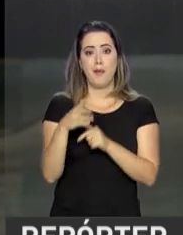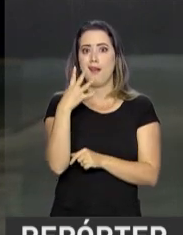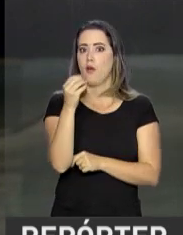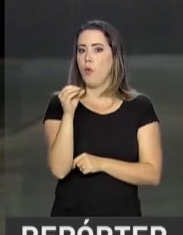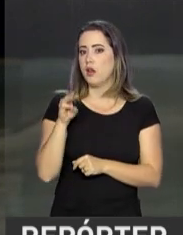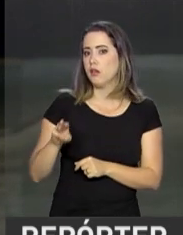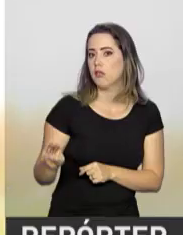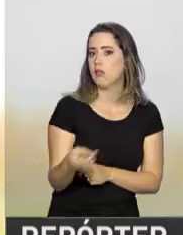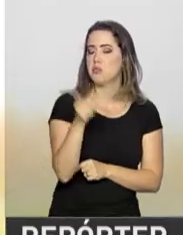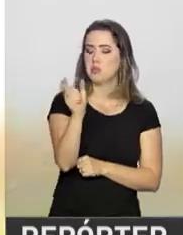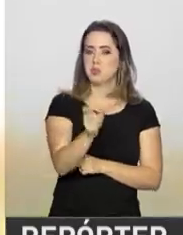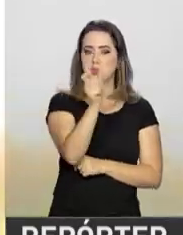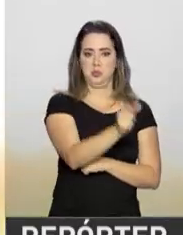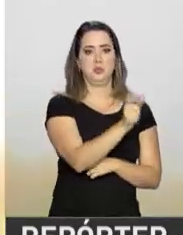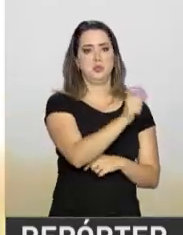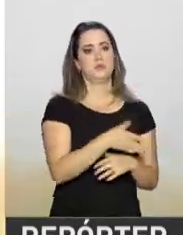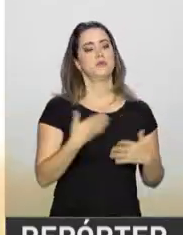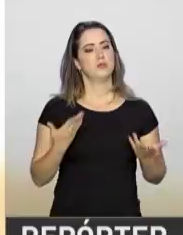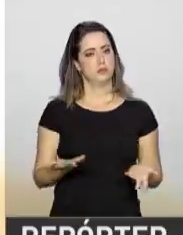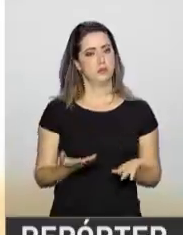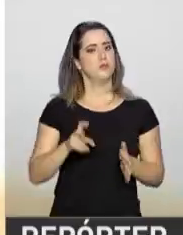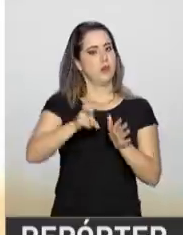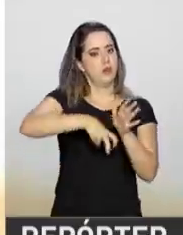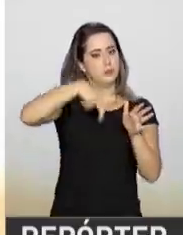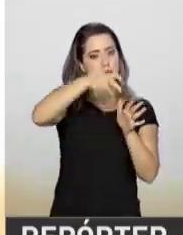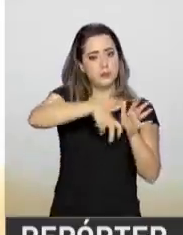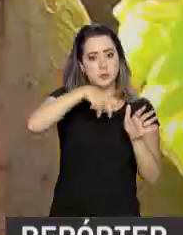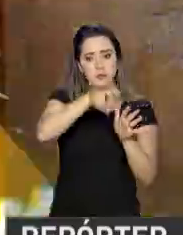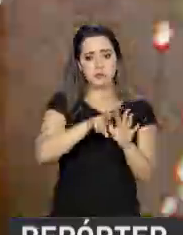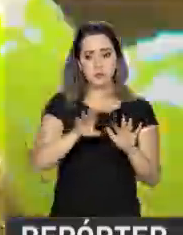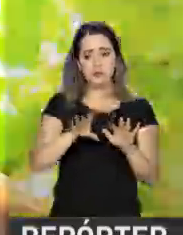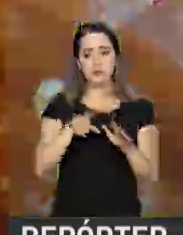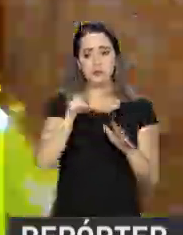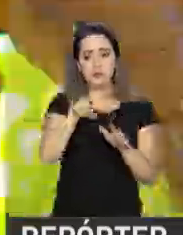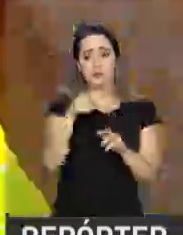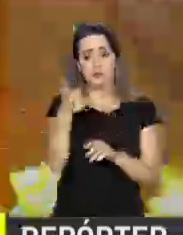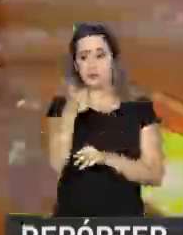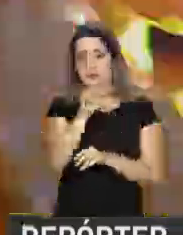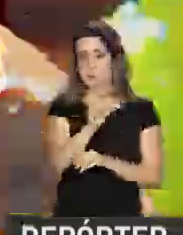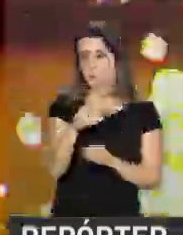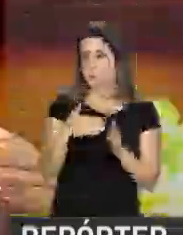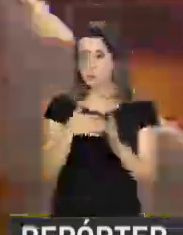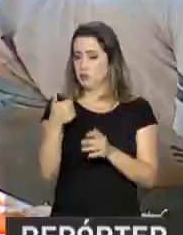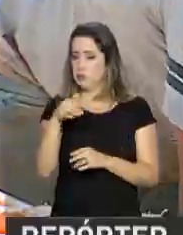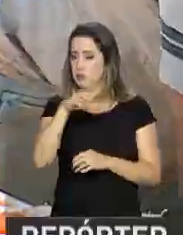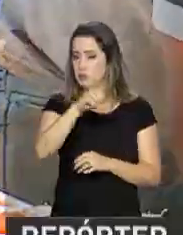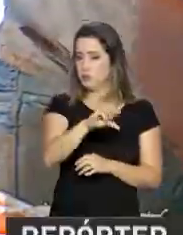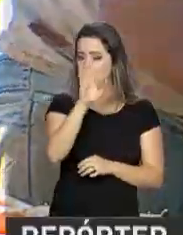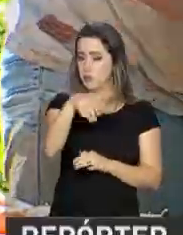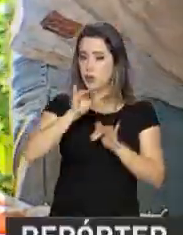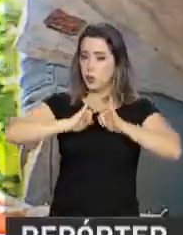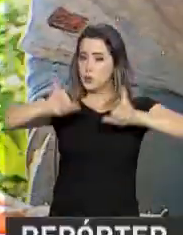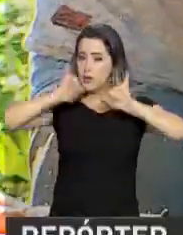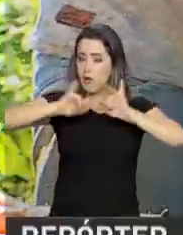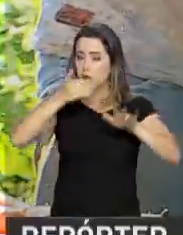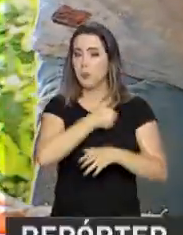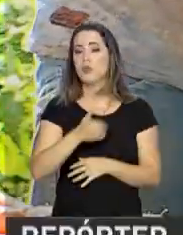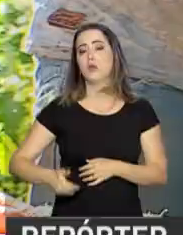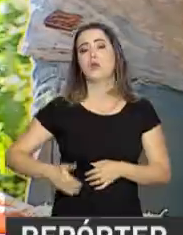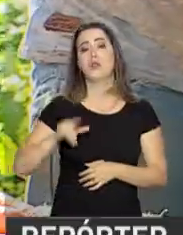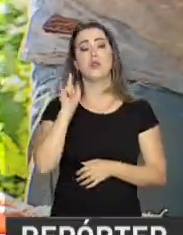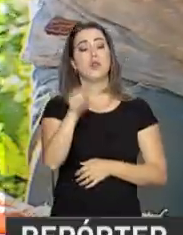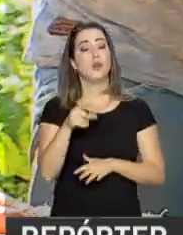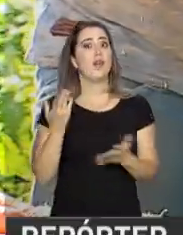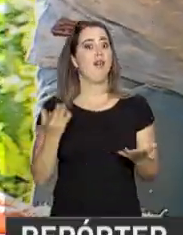milhões de pessoas o plano safra da agricultura familiar para 2018 2019 foi anunciado pelo governo